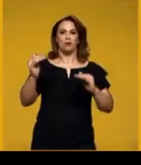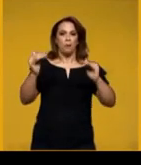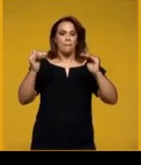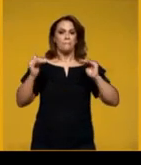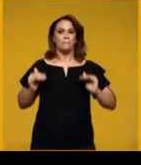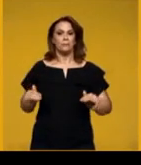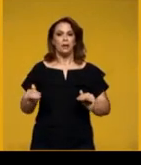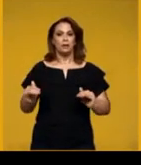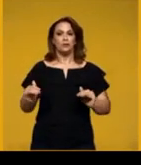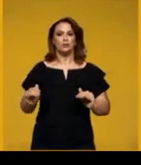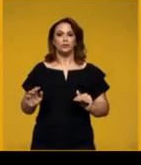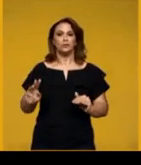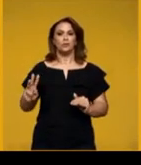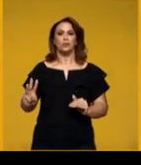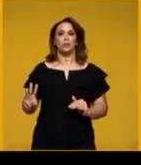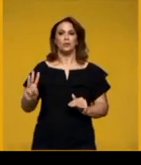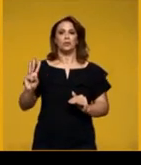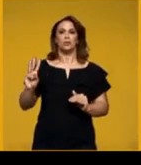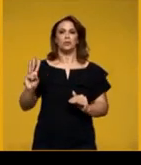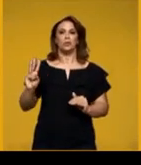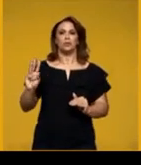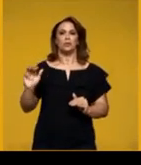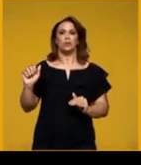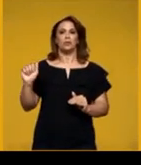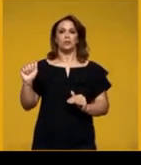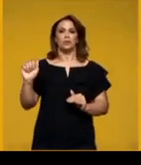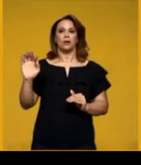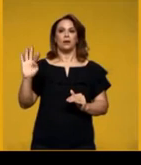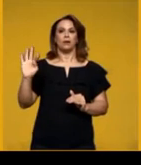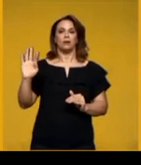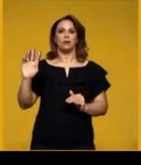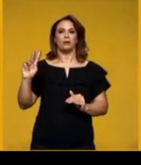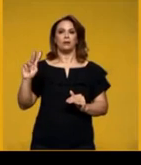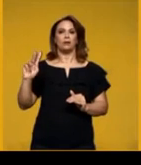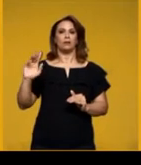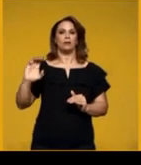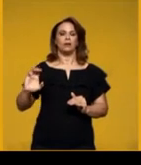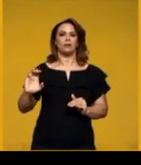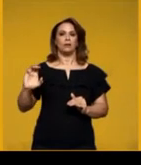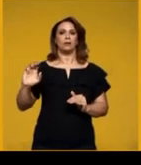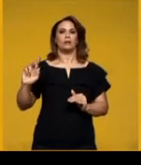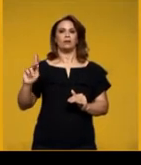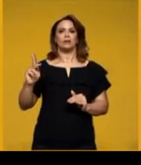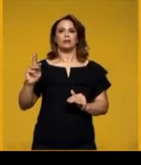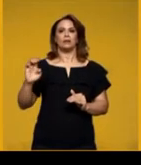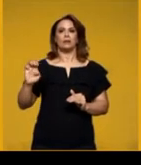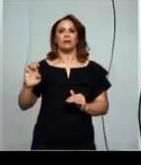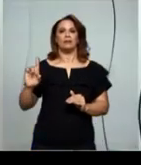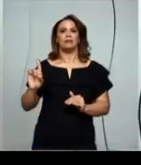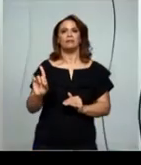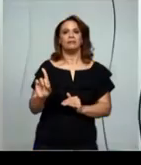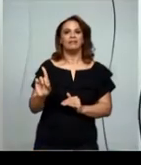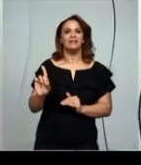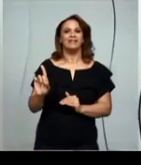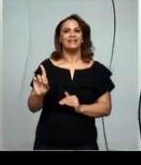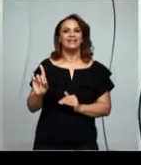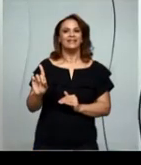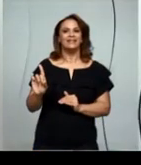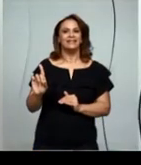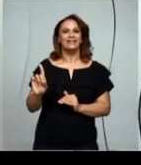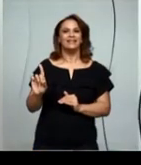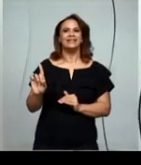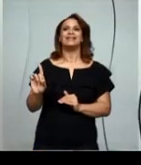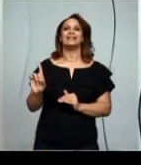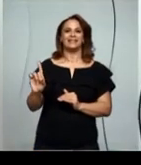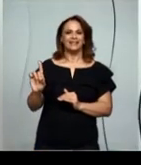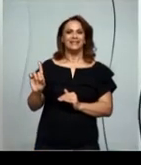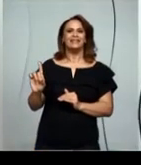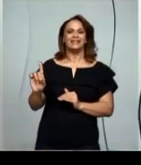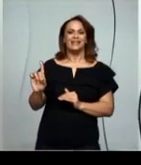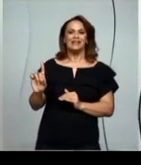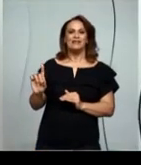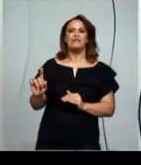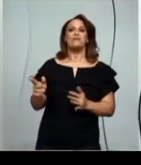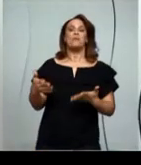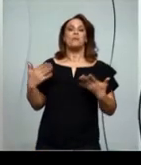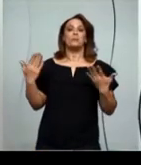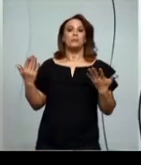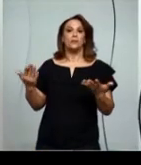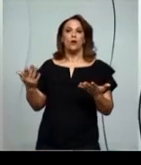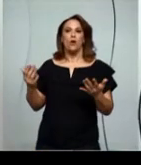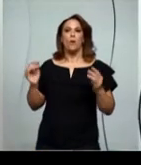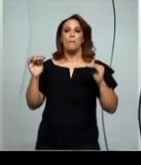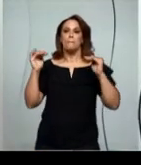que eu tenho aqui, every evening, todas as noites eles assistem. E aqui não é todas as noites,